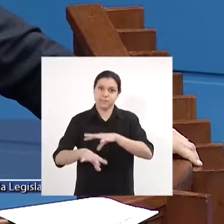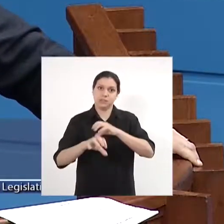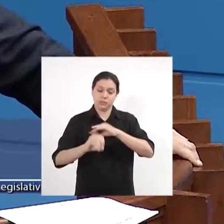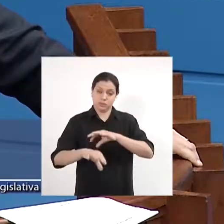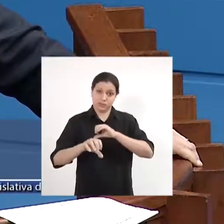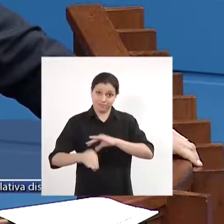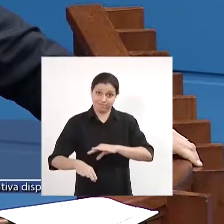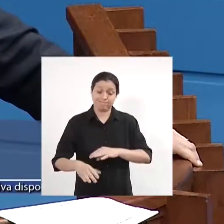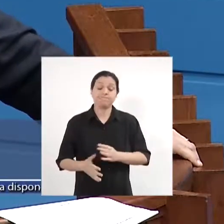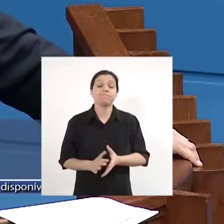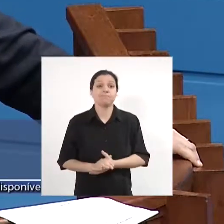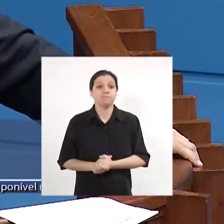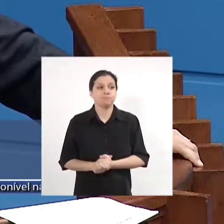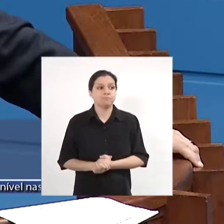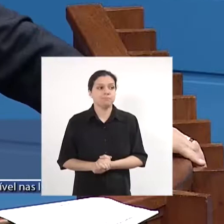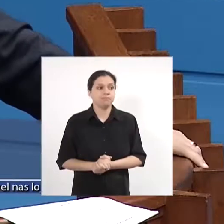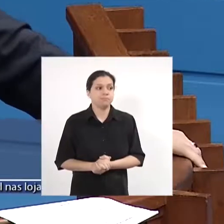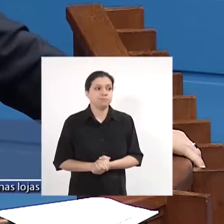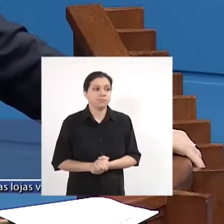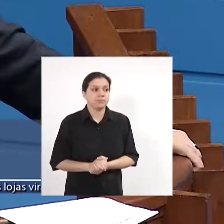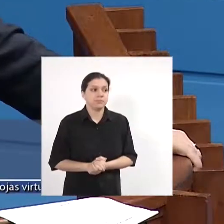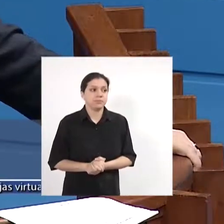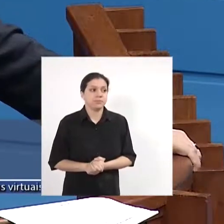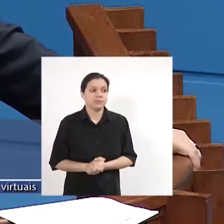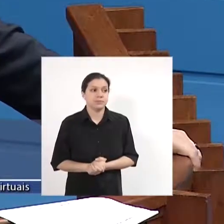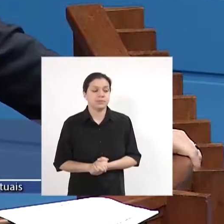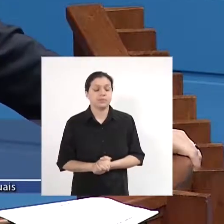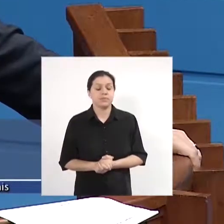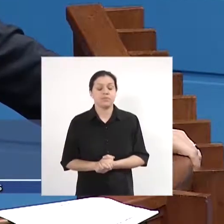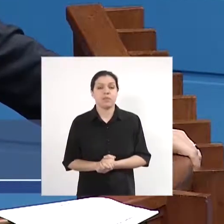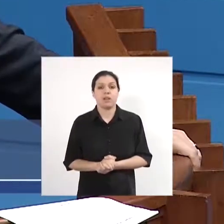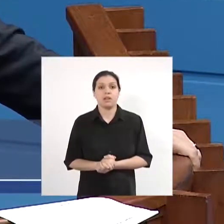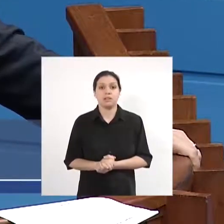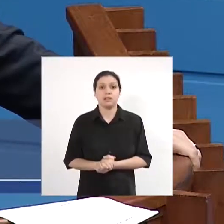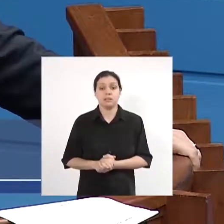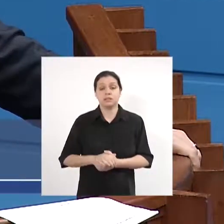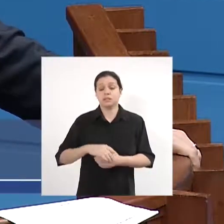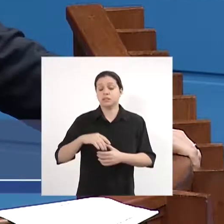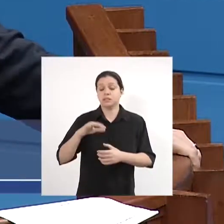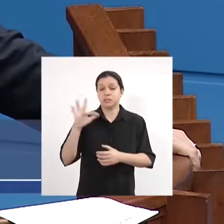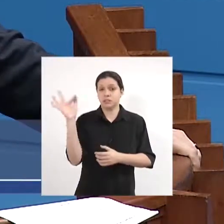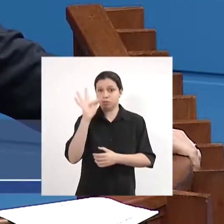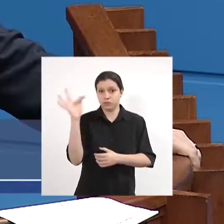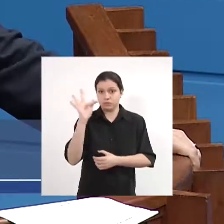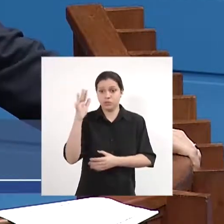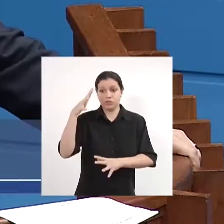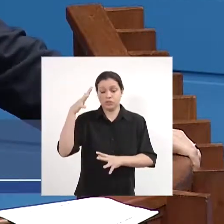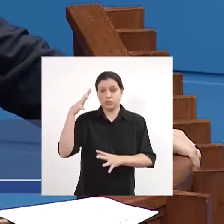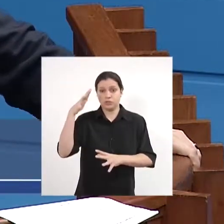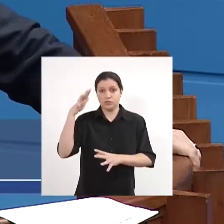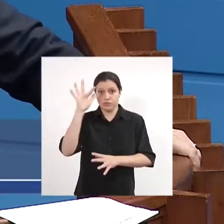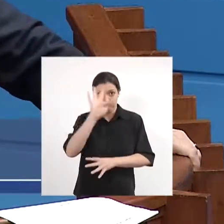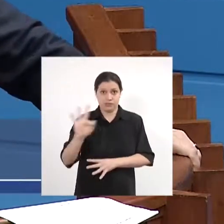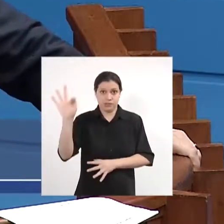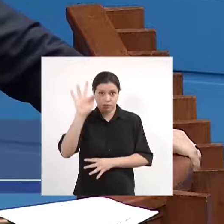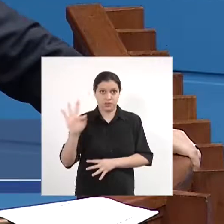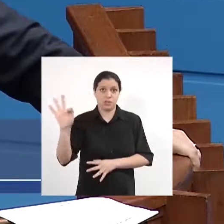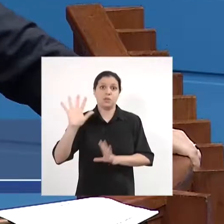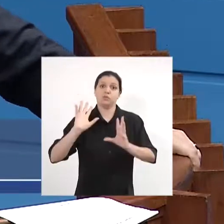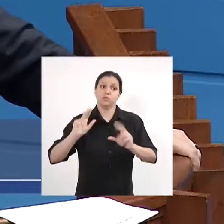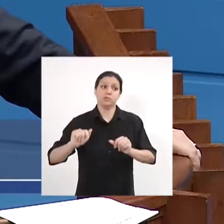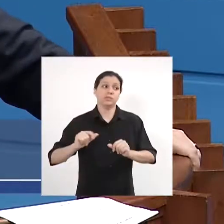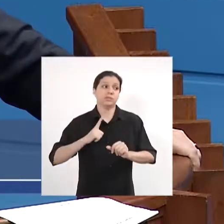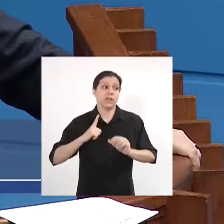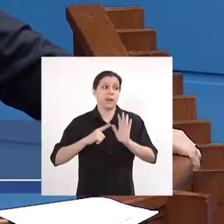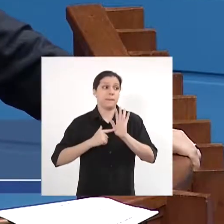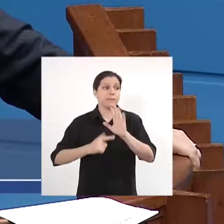contingenciamentos de recursos para as universidades federais, está apresentando uma